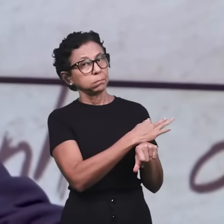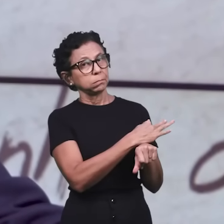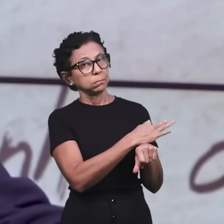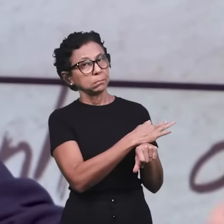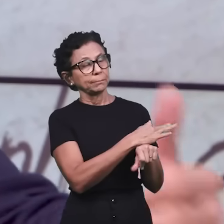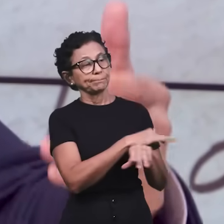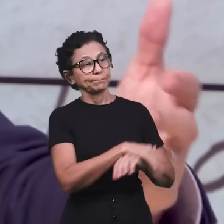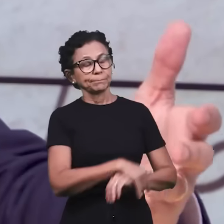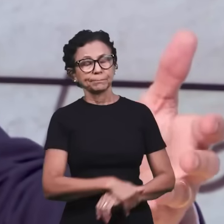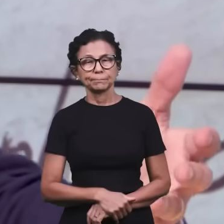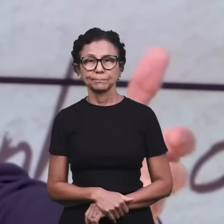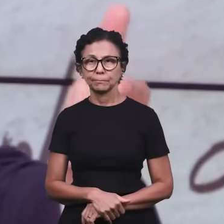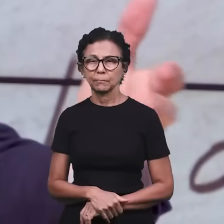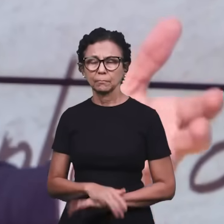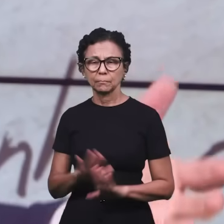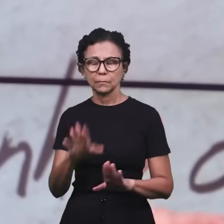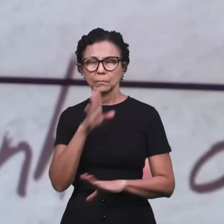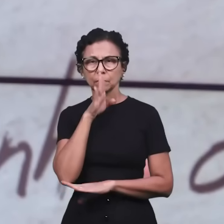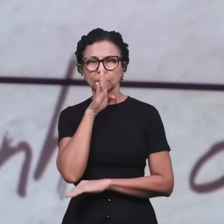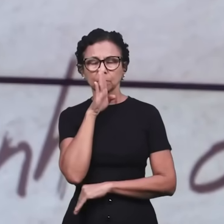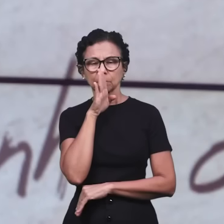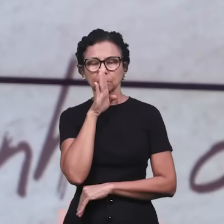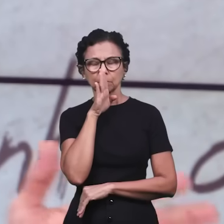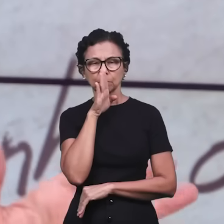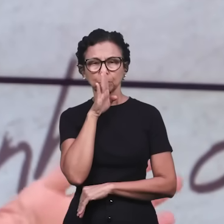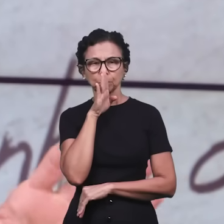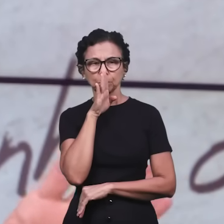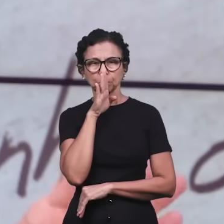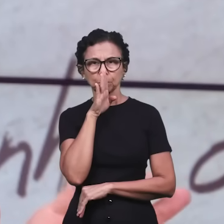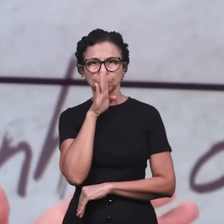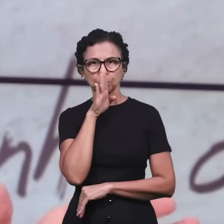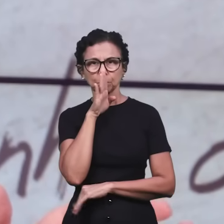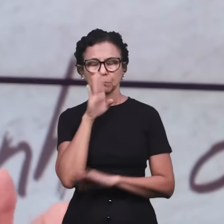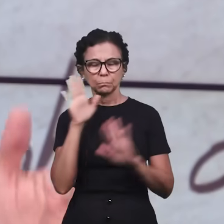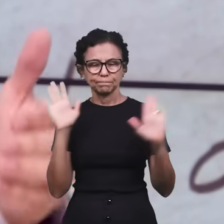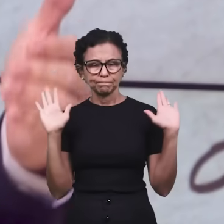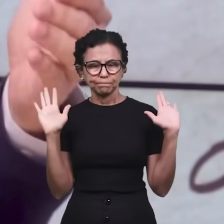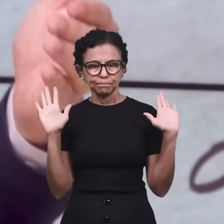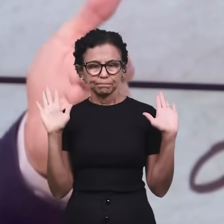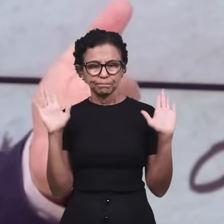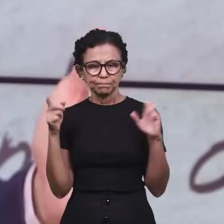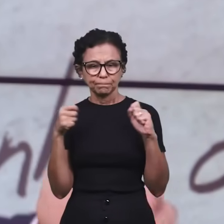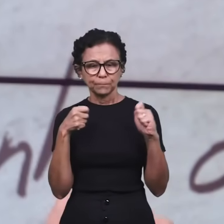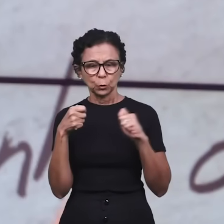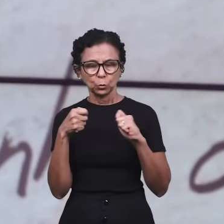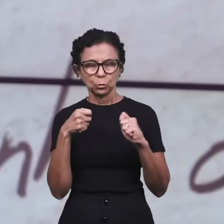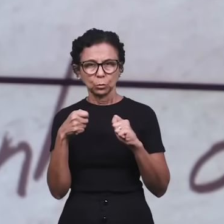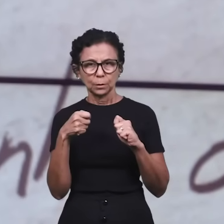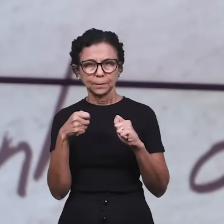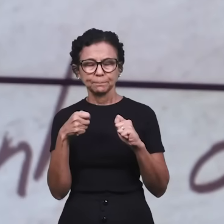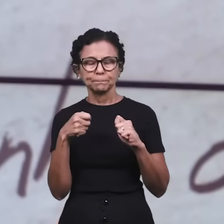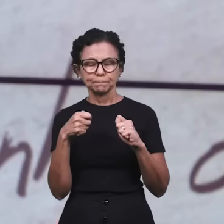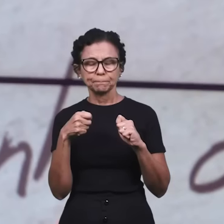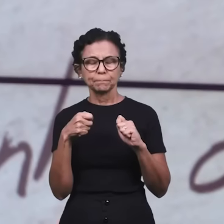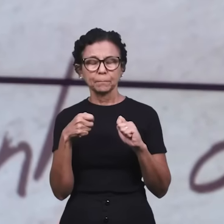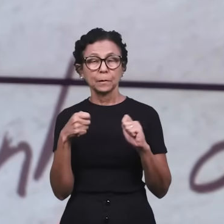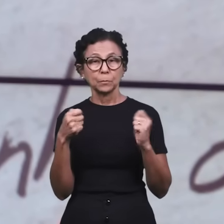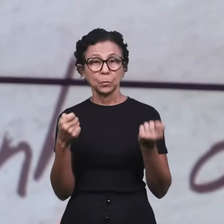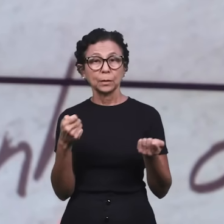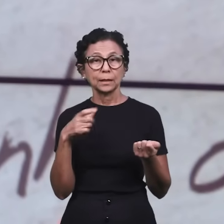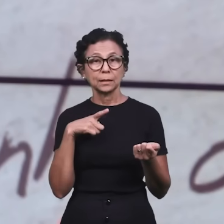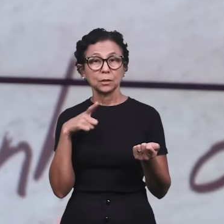cadê? Insultou ninguém, se manteve. O domínio próprio, porque havia um projeto